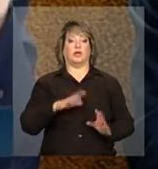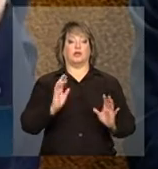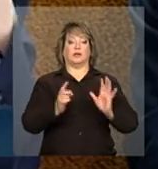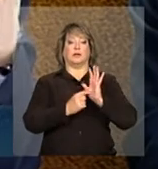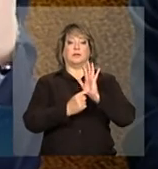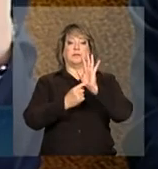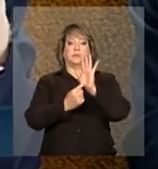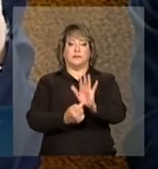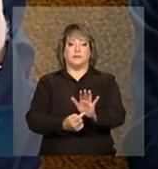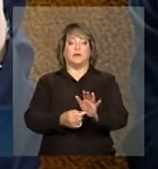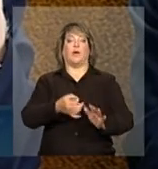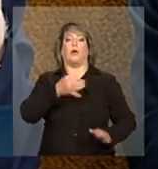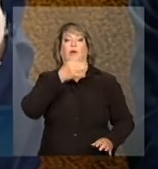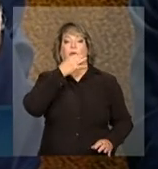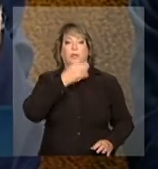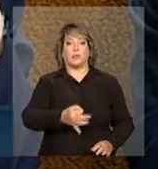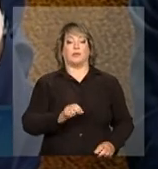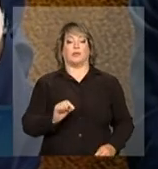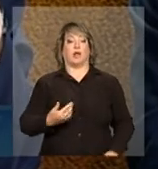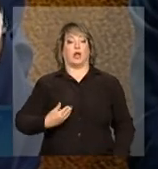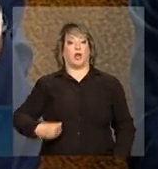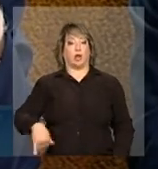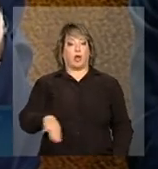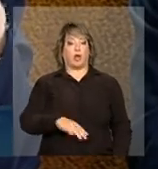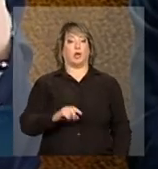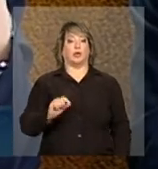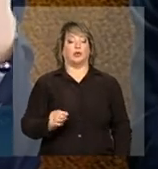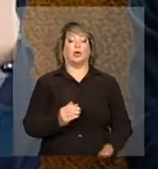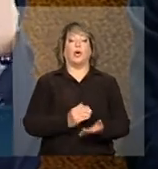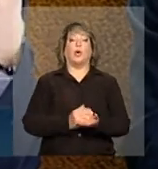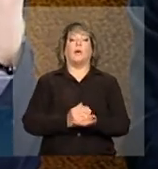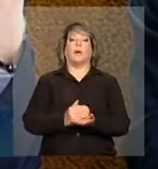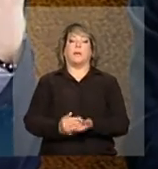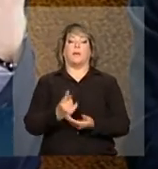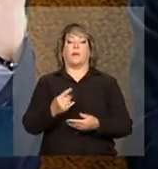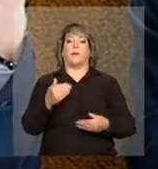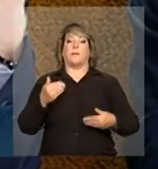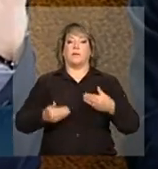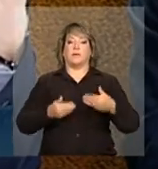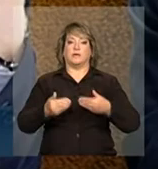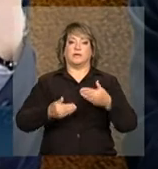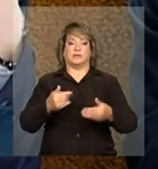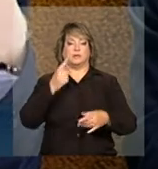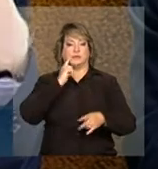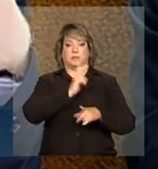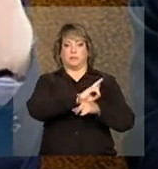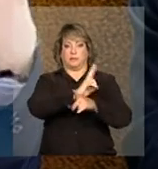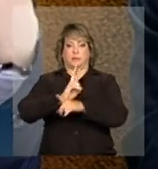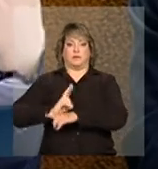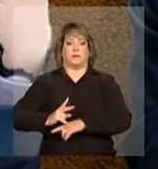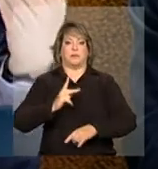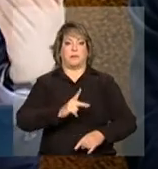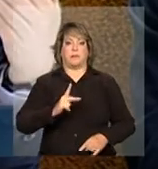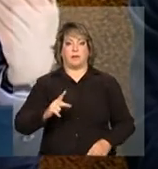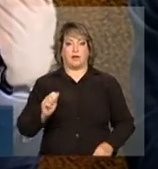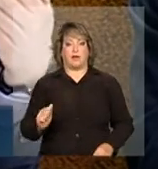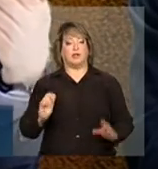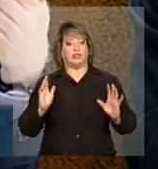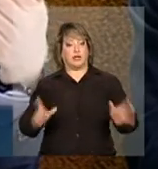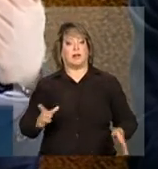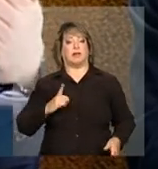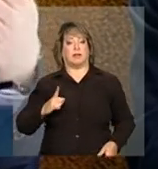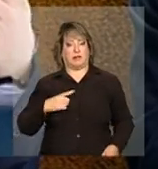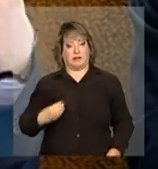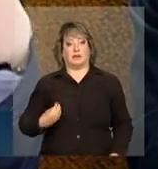apresentou a proposta de que a gente iniciasse um processo de monitoramento do PPA, que já está em curso,